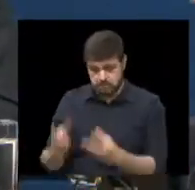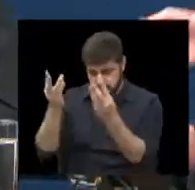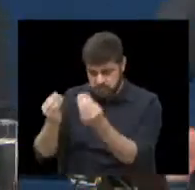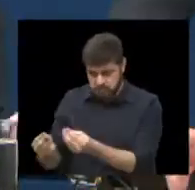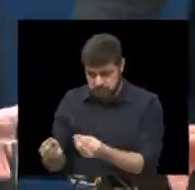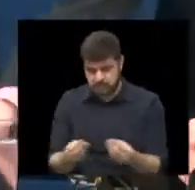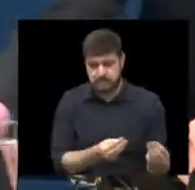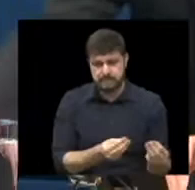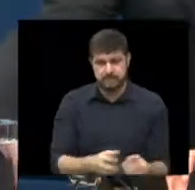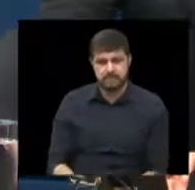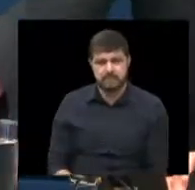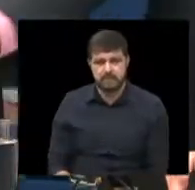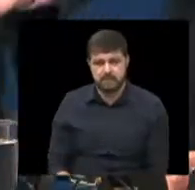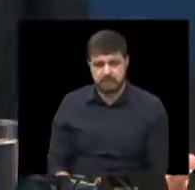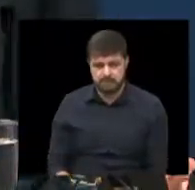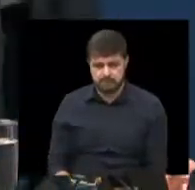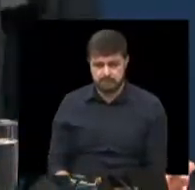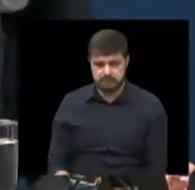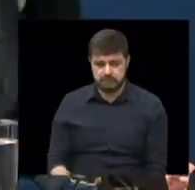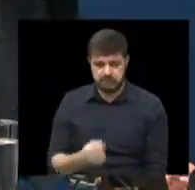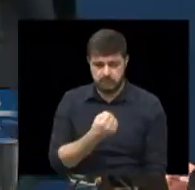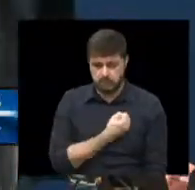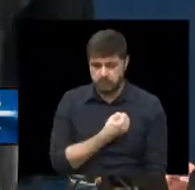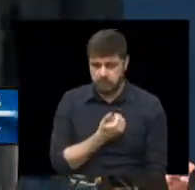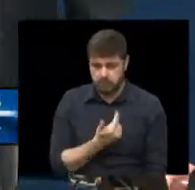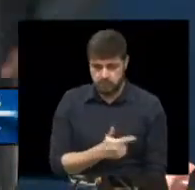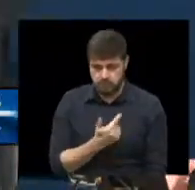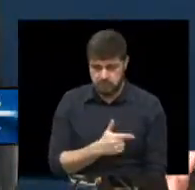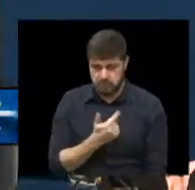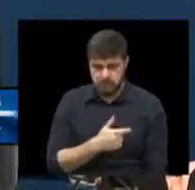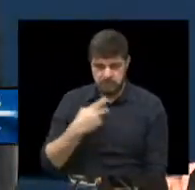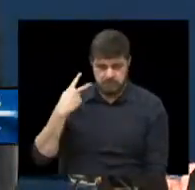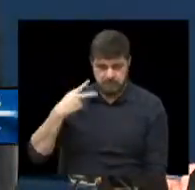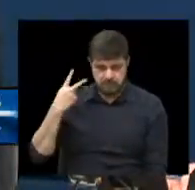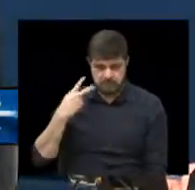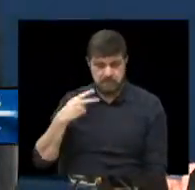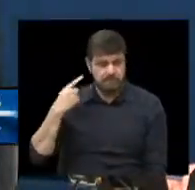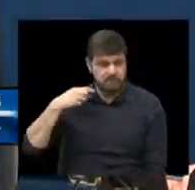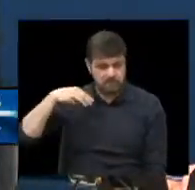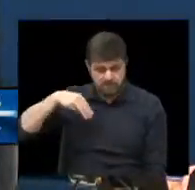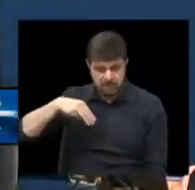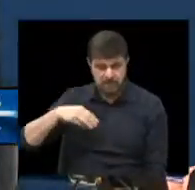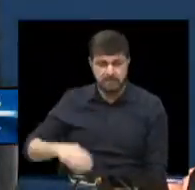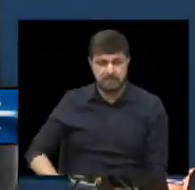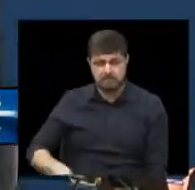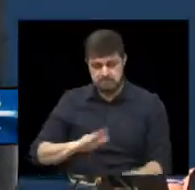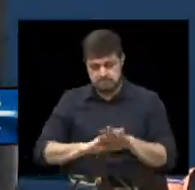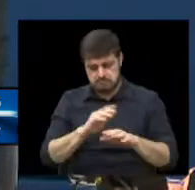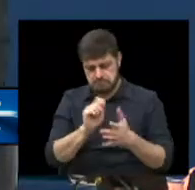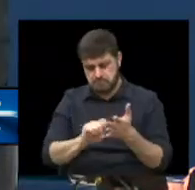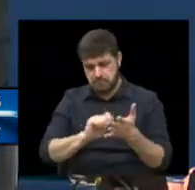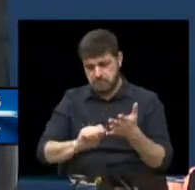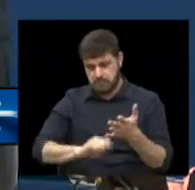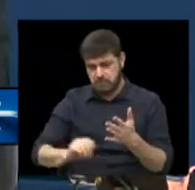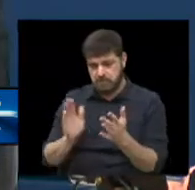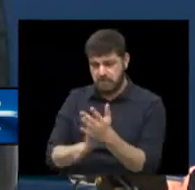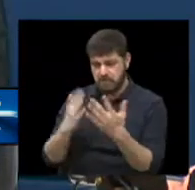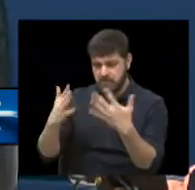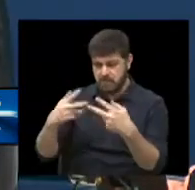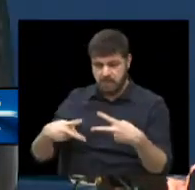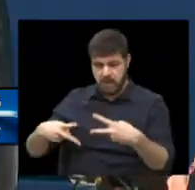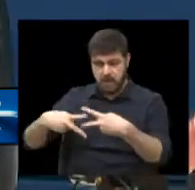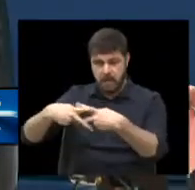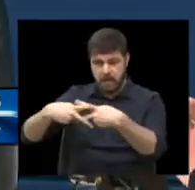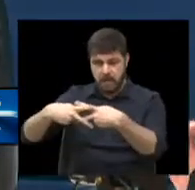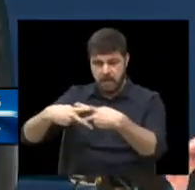Encaminhe-se. Requerimento ainda sem número de autoria do vereador Marcos Bernardelli, do PSDB, que aplaude a